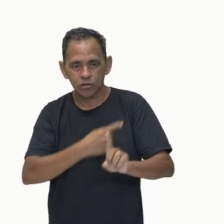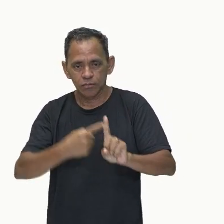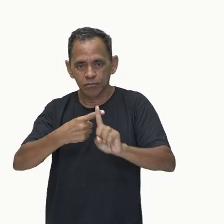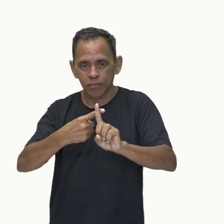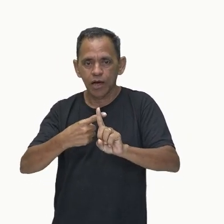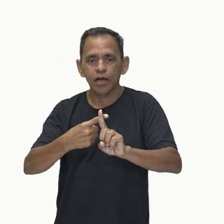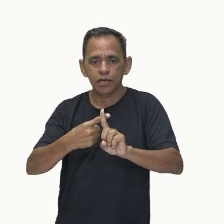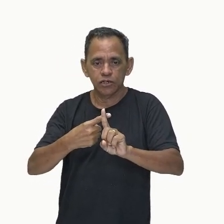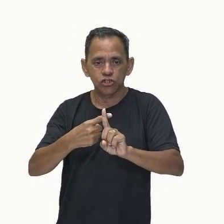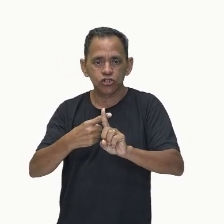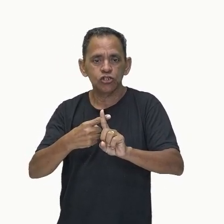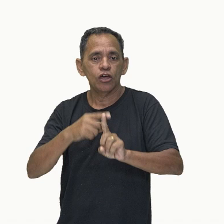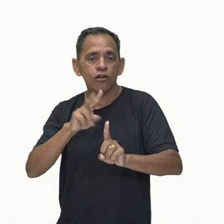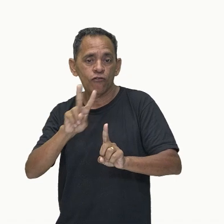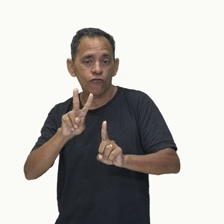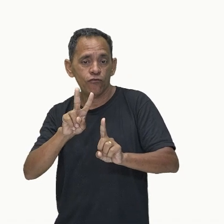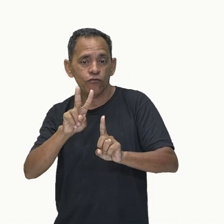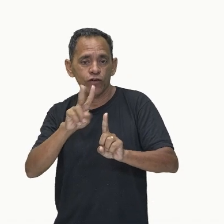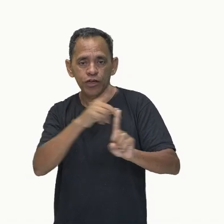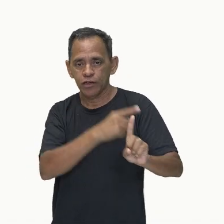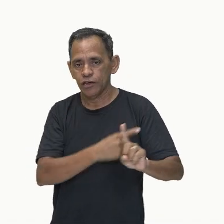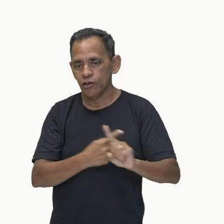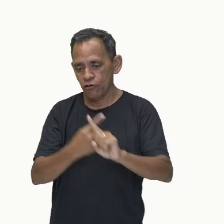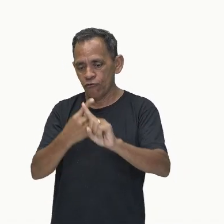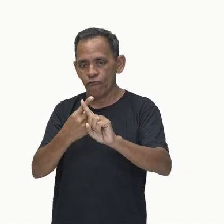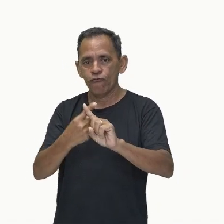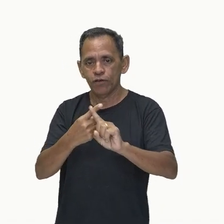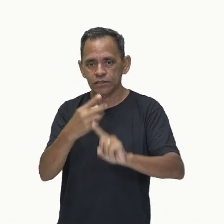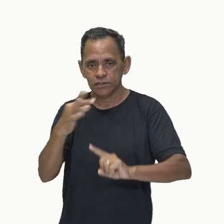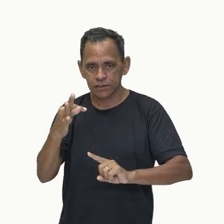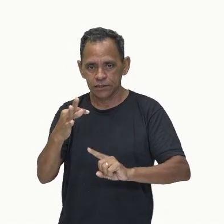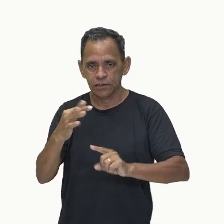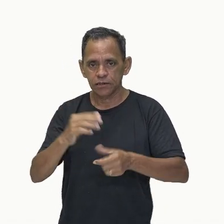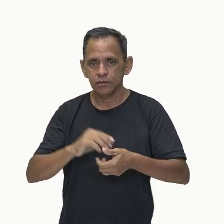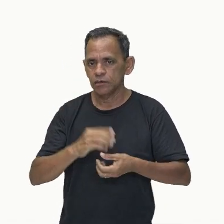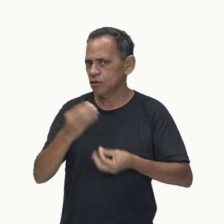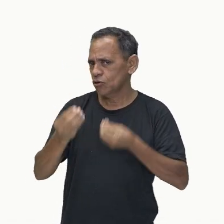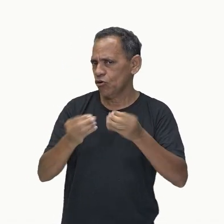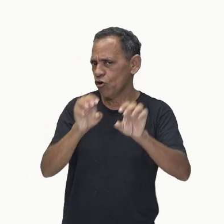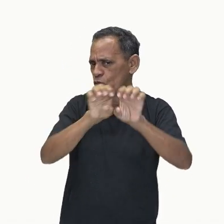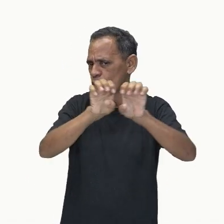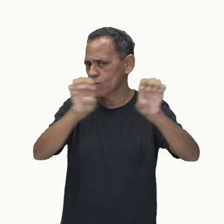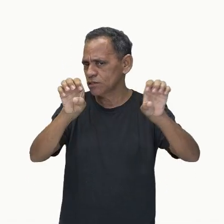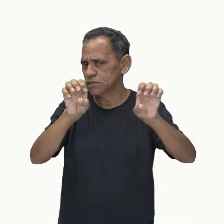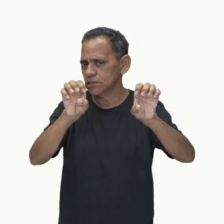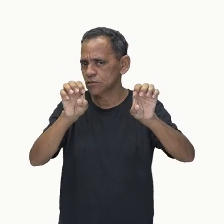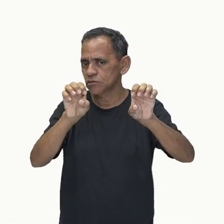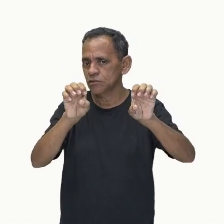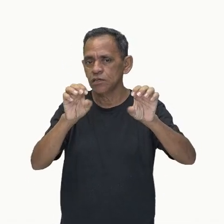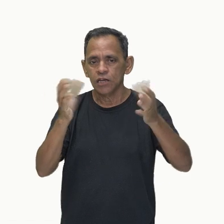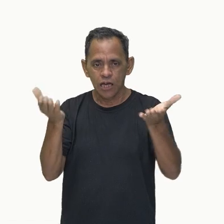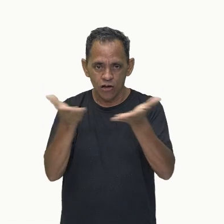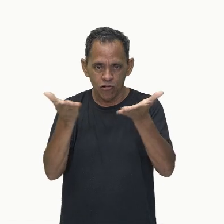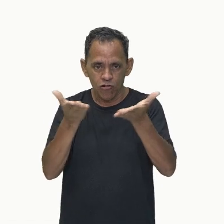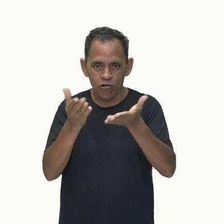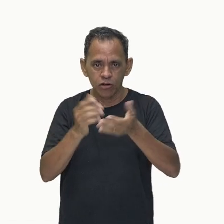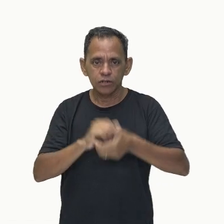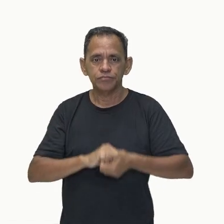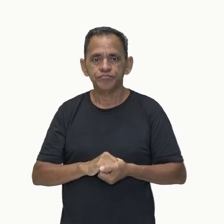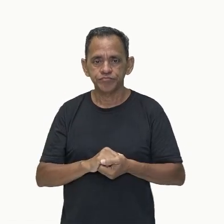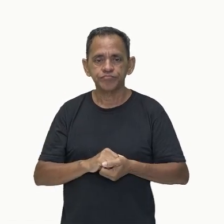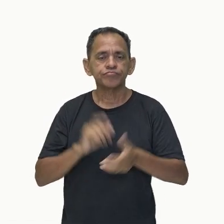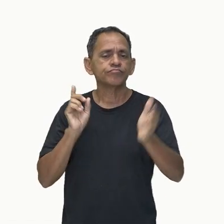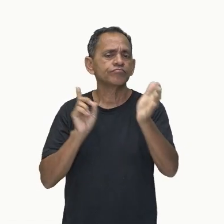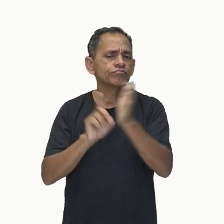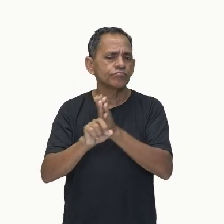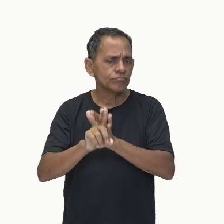mais V vezes T. Oxe, se ele está perguntando a posição inicial e se tu está